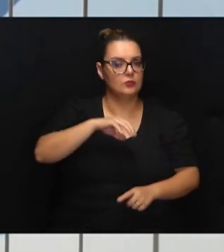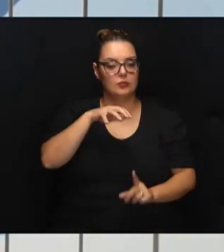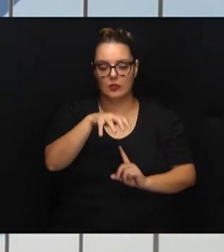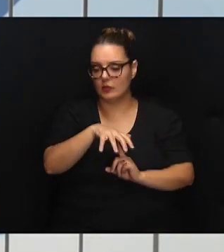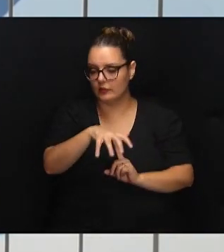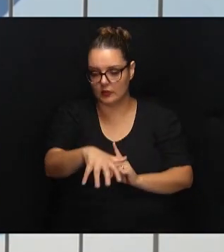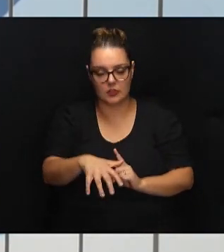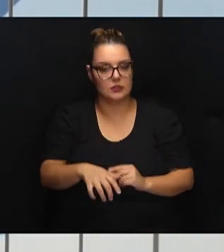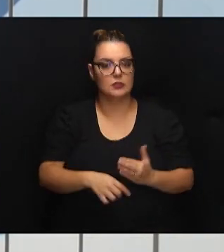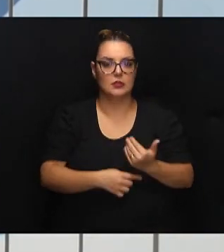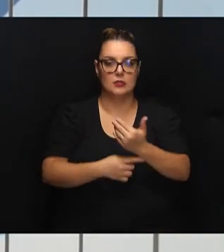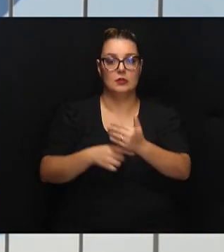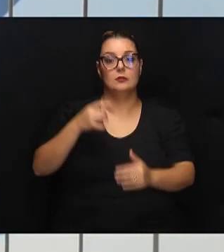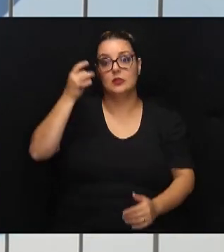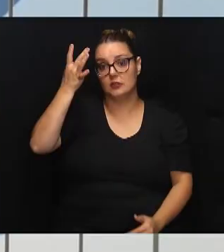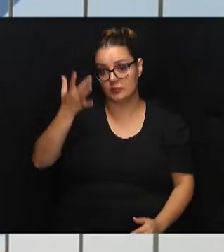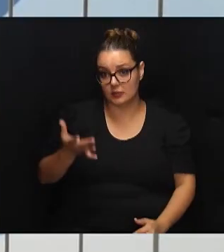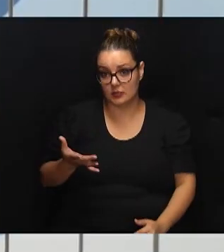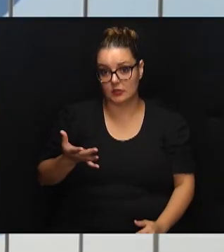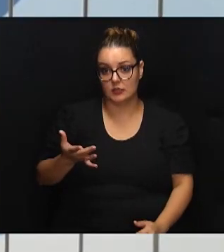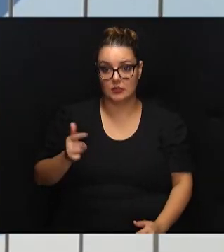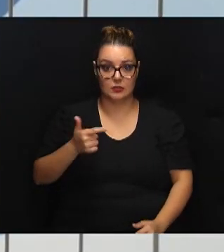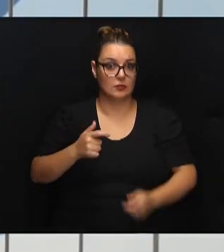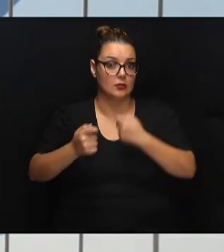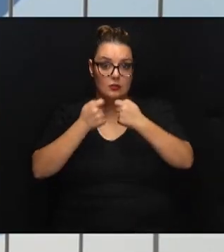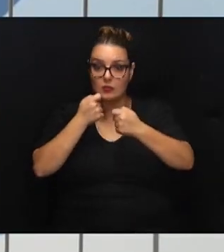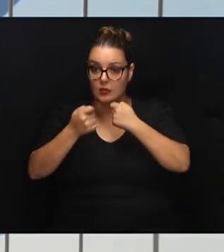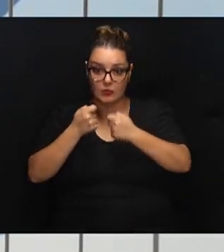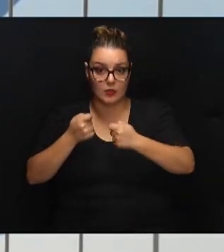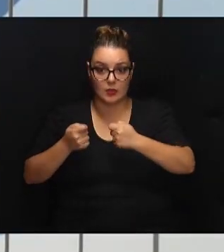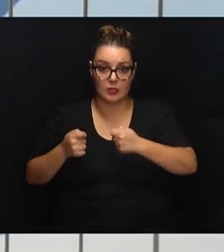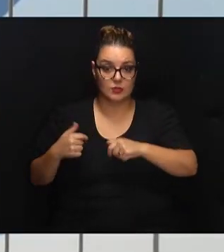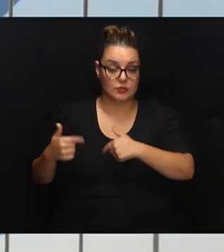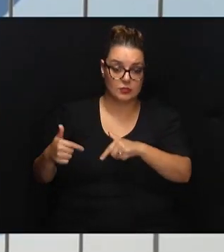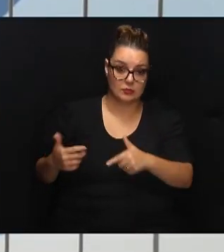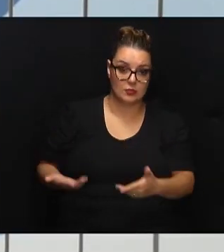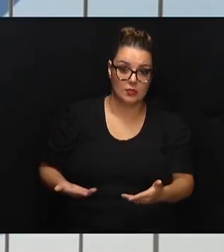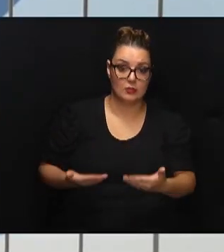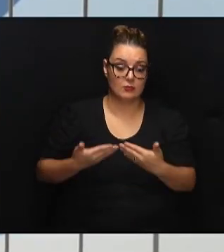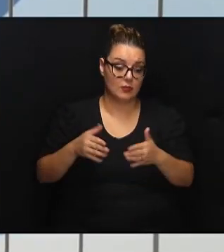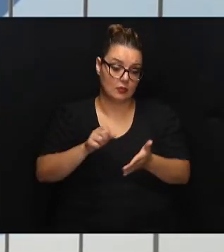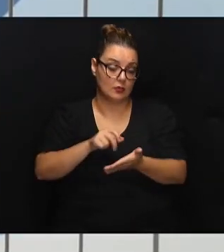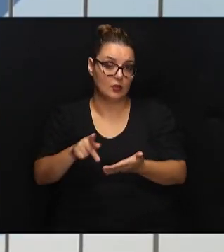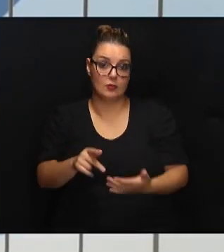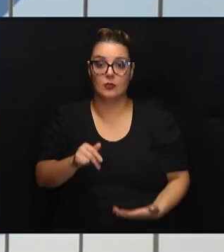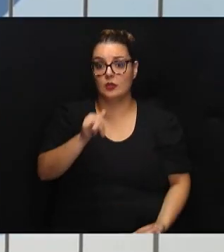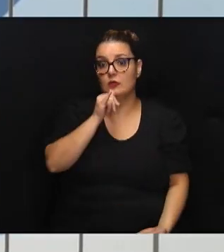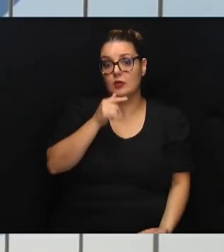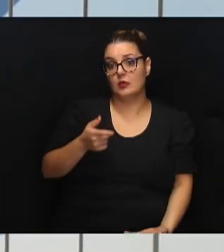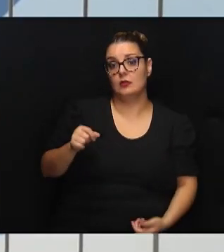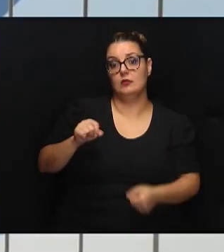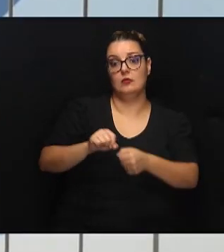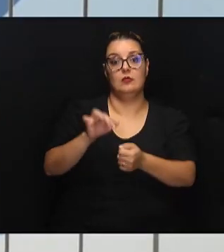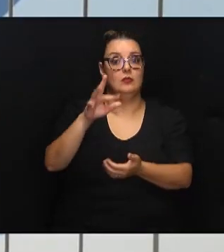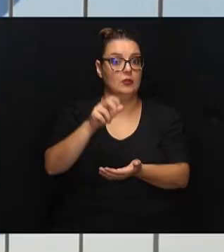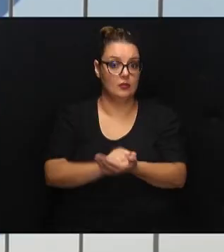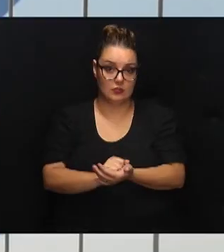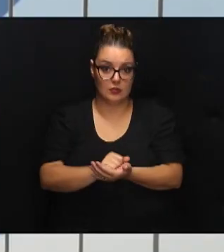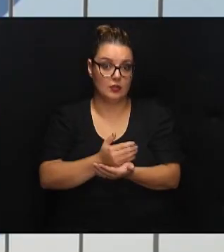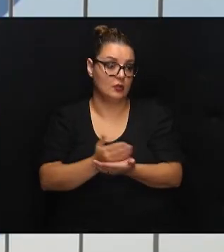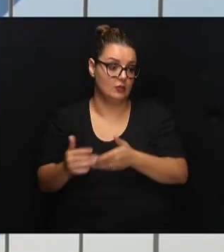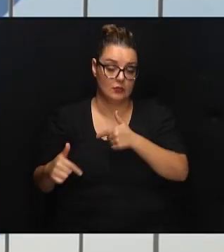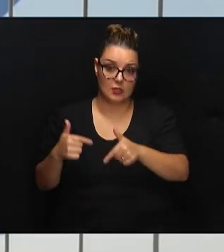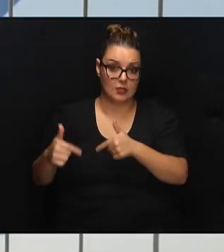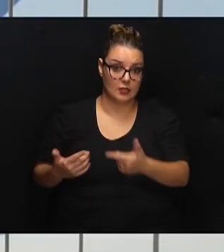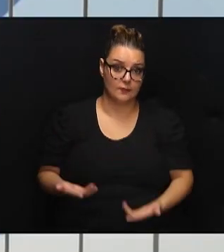muito mais fácil, você não tem uma entrevista de emprego, você abre o aplicativo, por exemplo, faz o seu cadastro e começa a